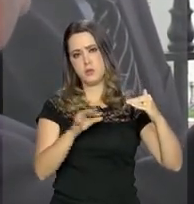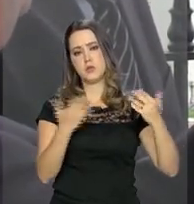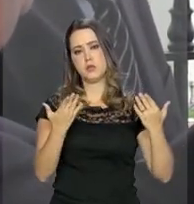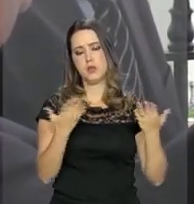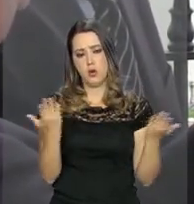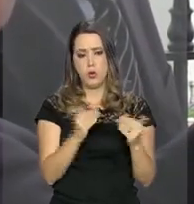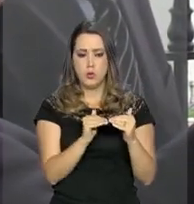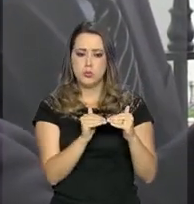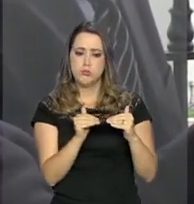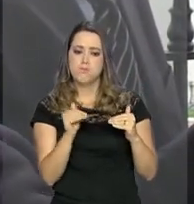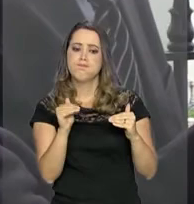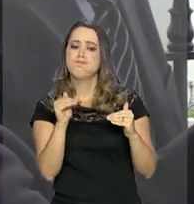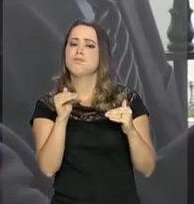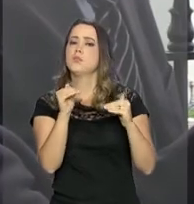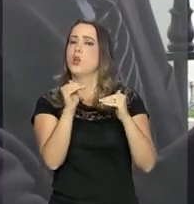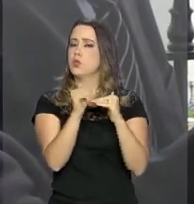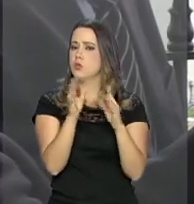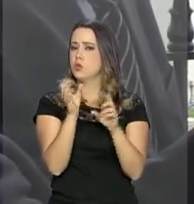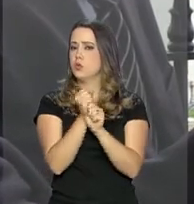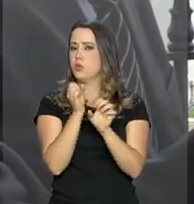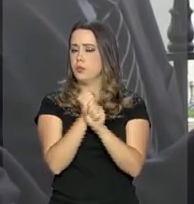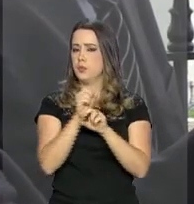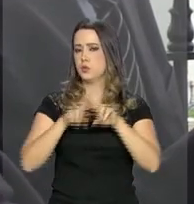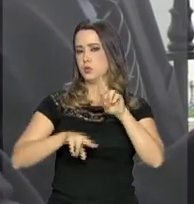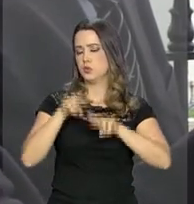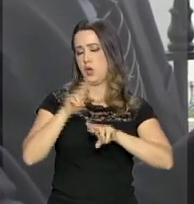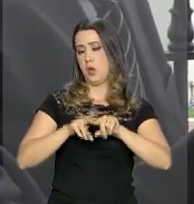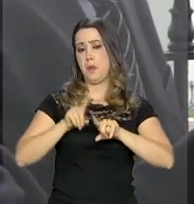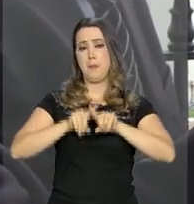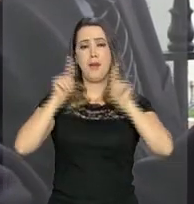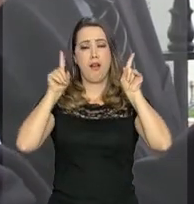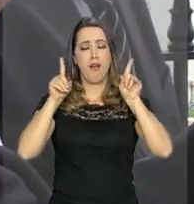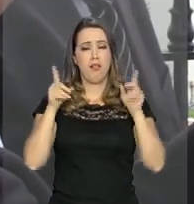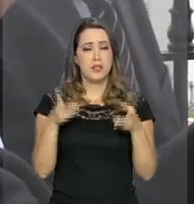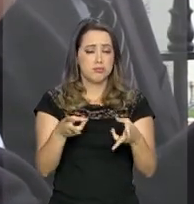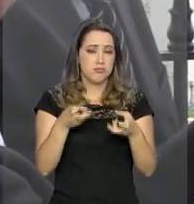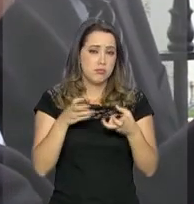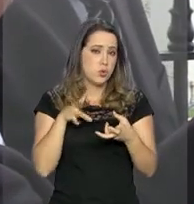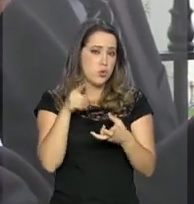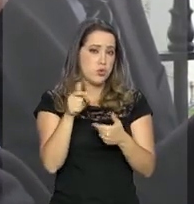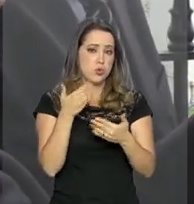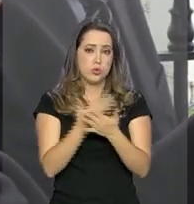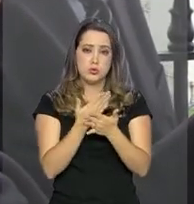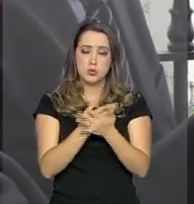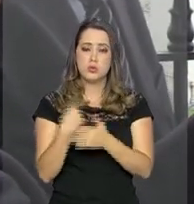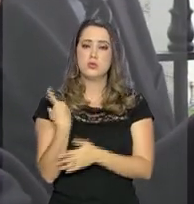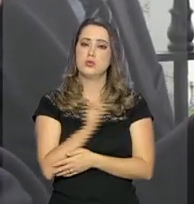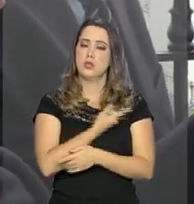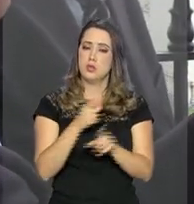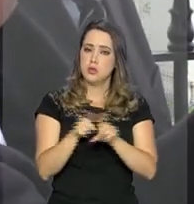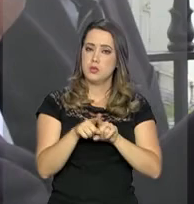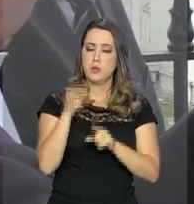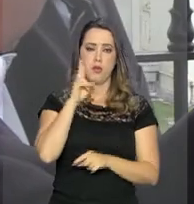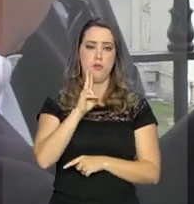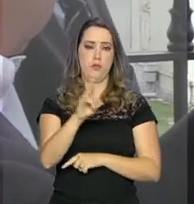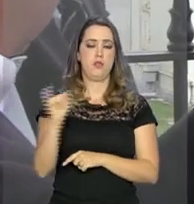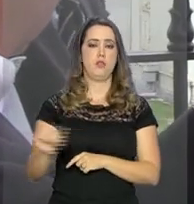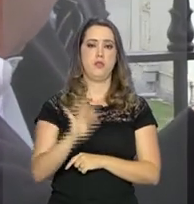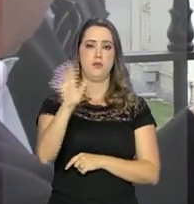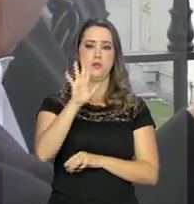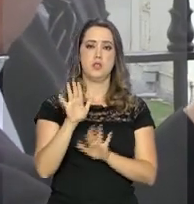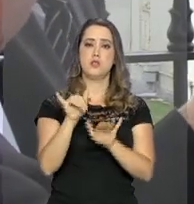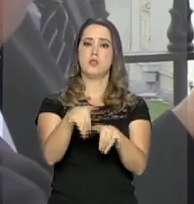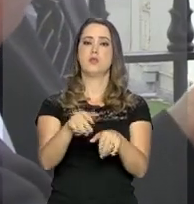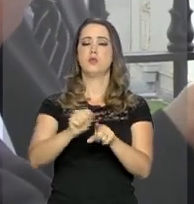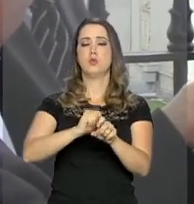subir acumulando agora a inflação de junho, mas a previsão de todos os analistas e a nossa, olhando para a inflação do final